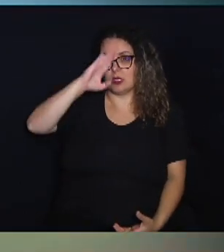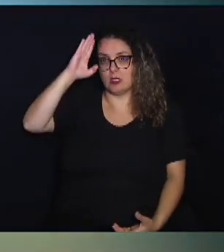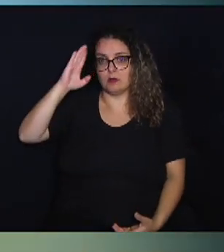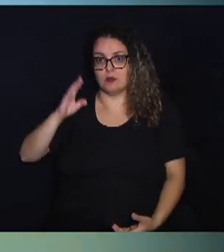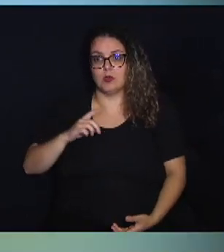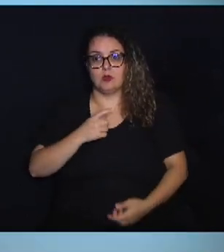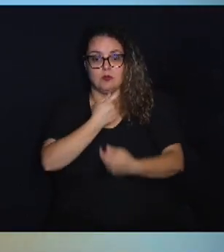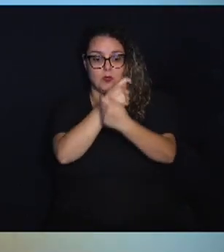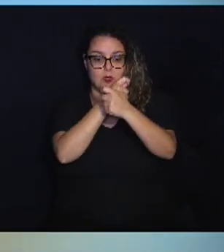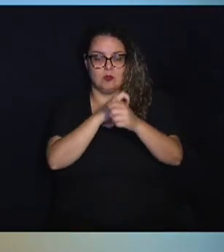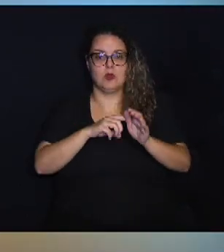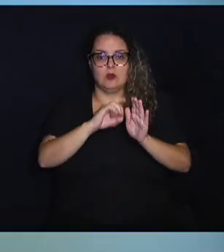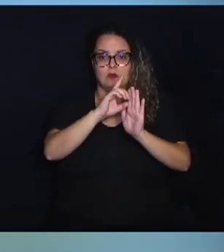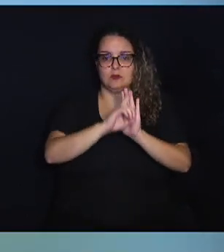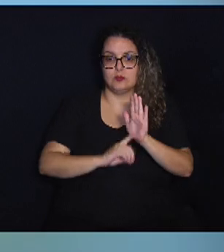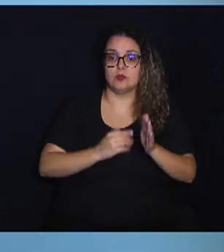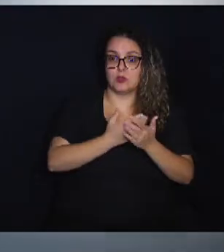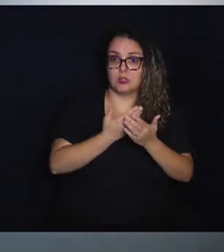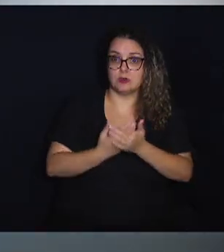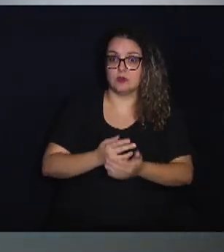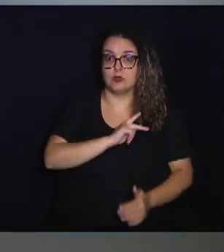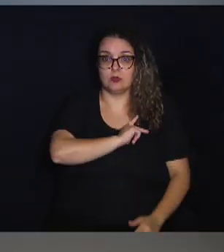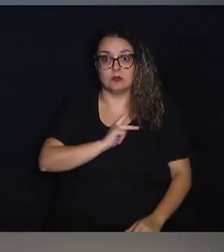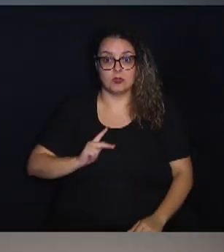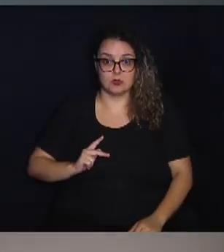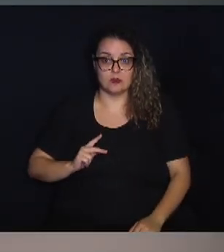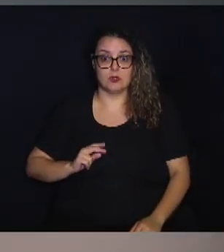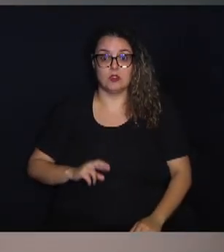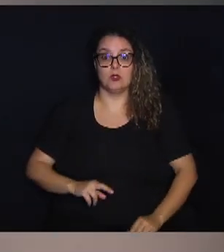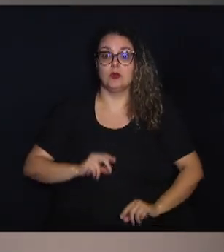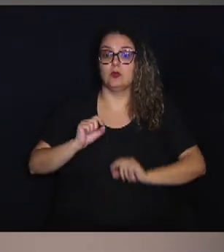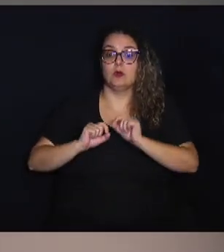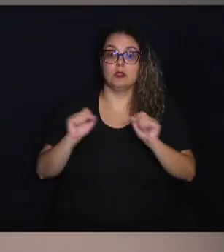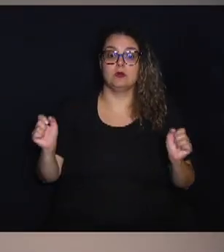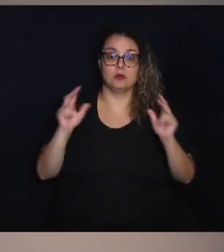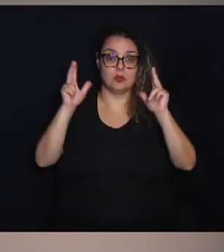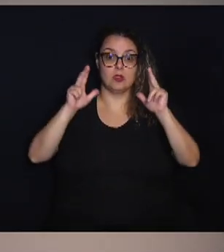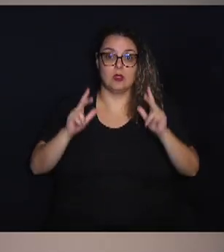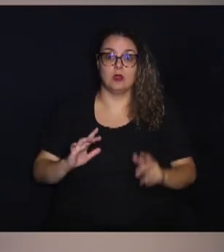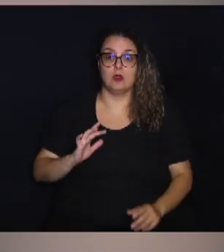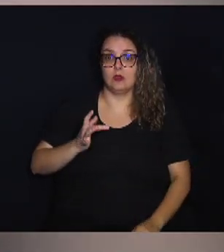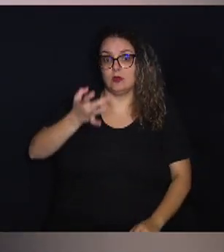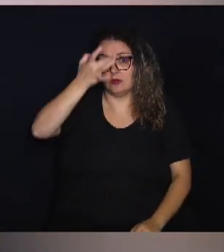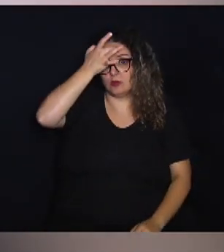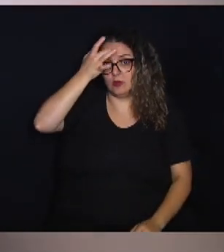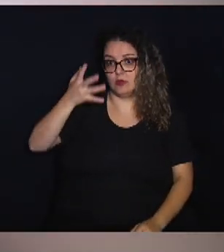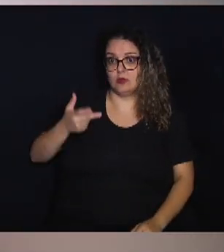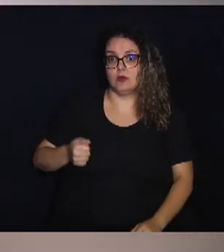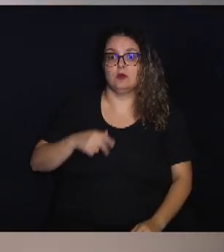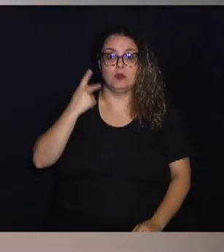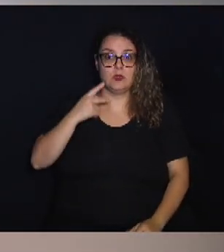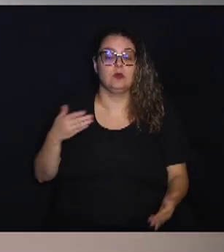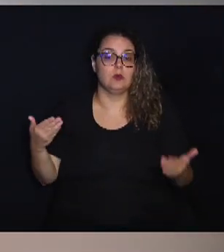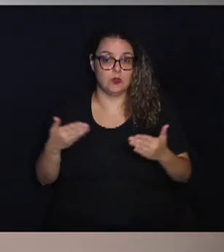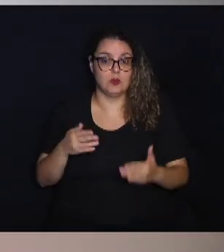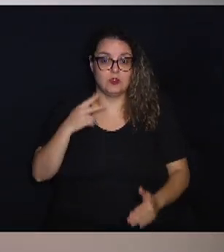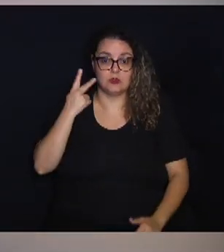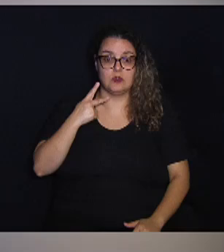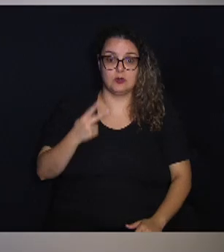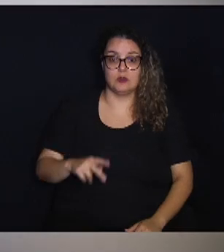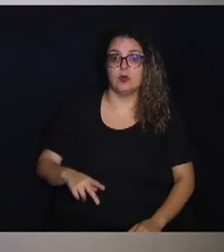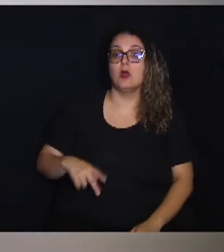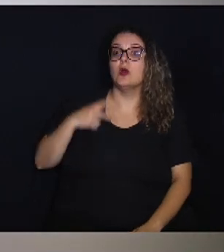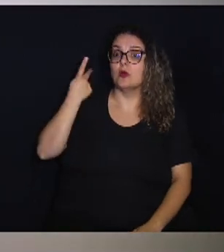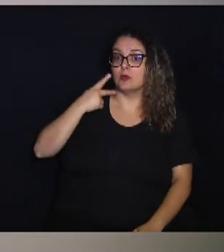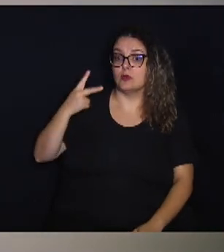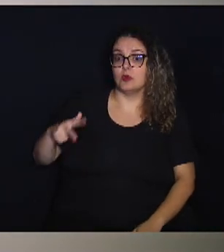onde estudava, se tornando presidente, o que despertou a vocação política do hoje vereador. O parlamentar